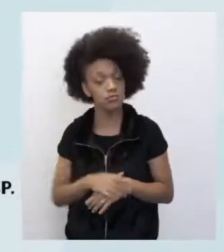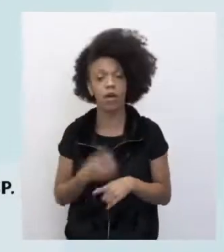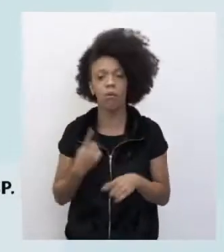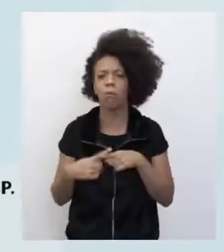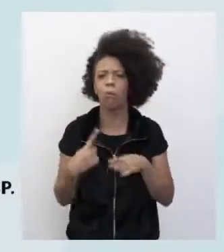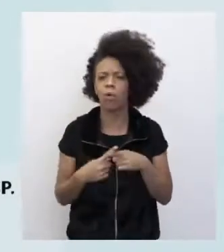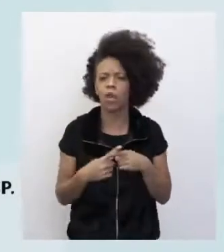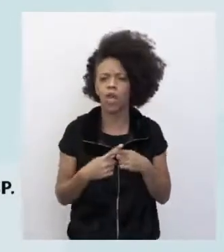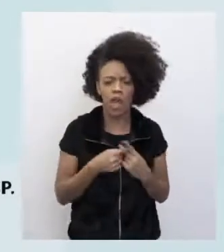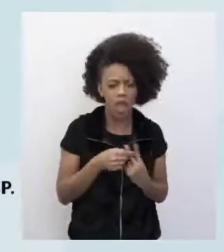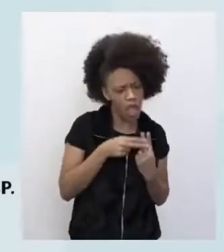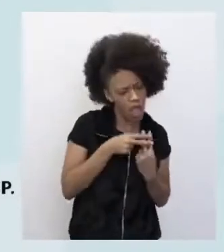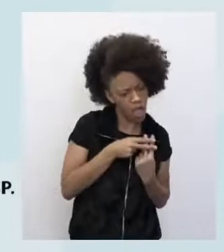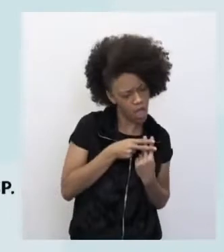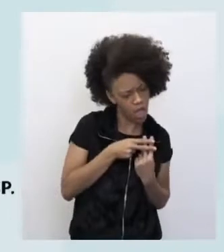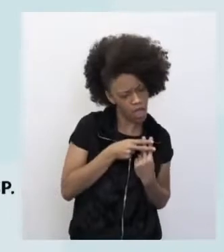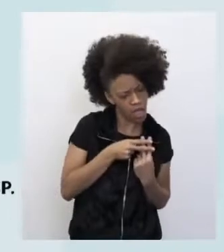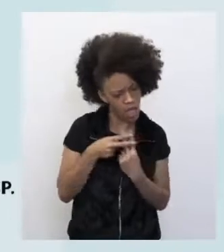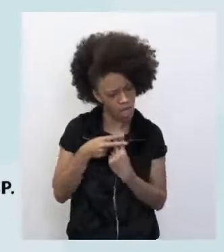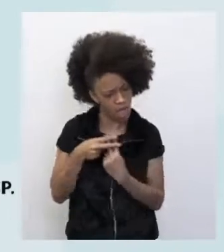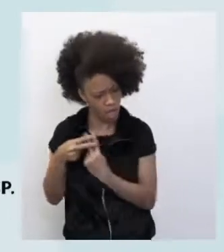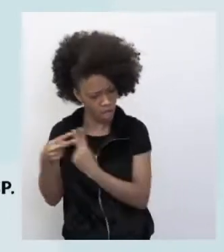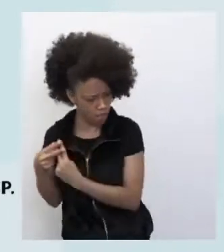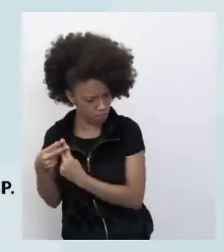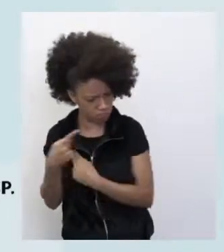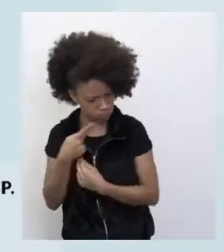eles usam hashtag?